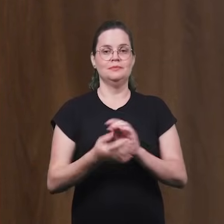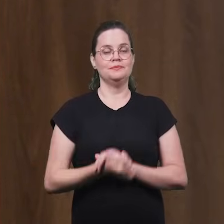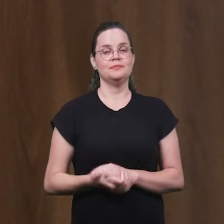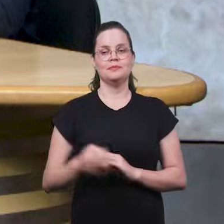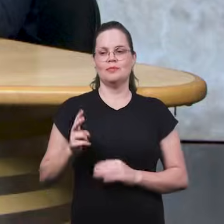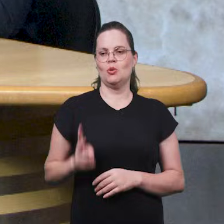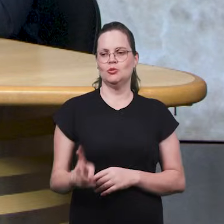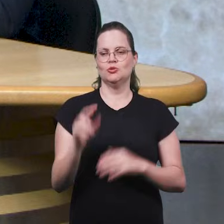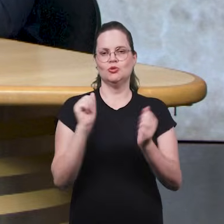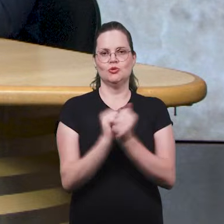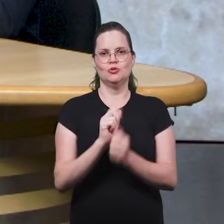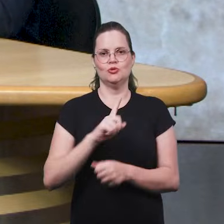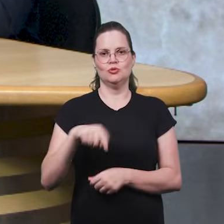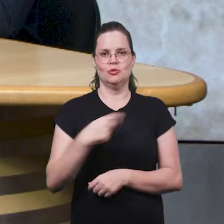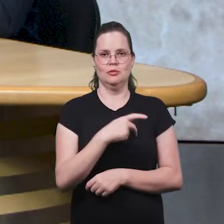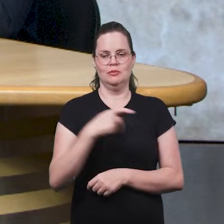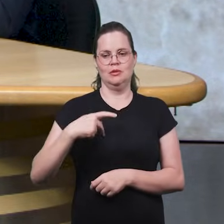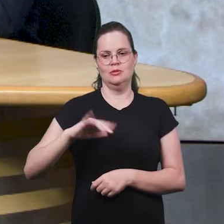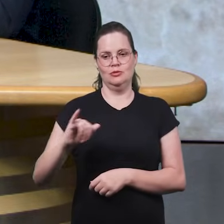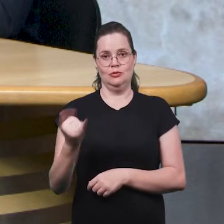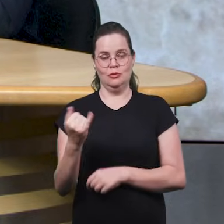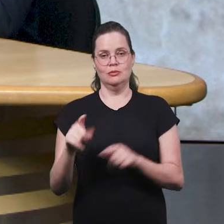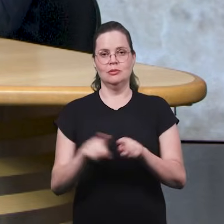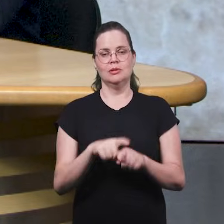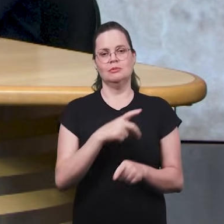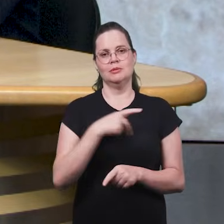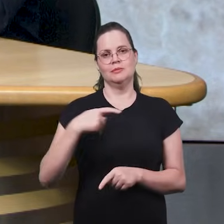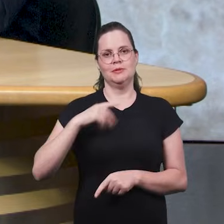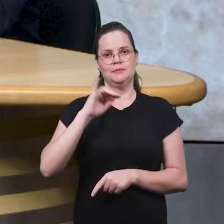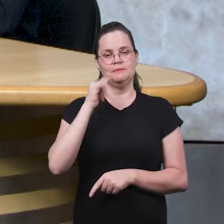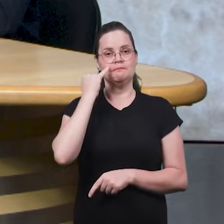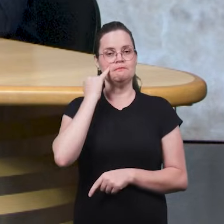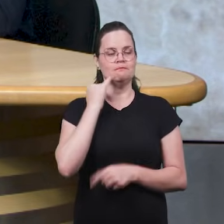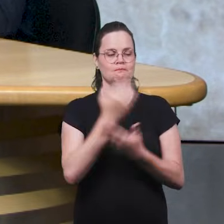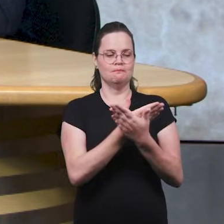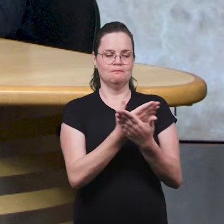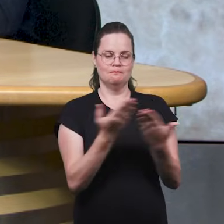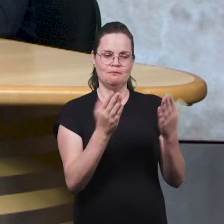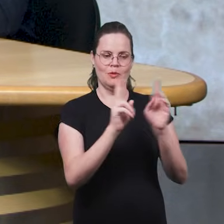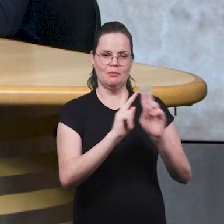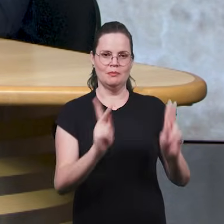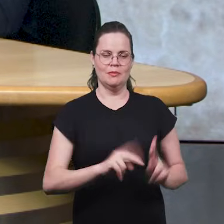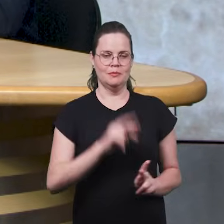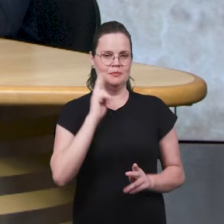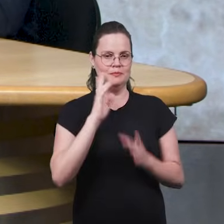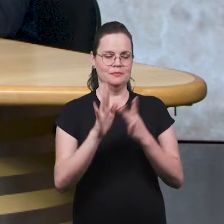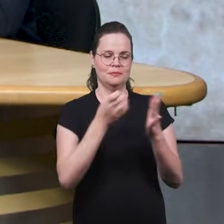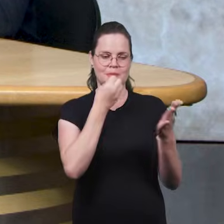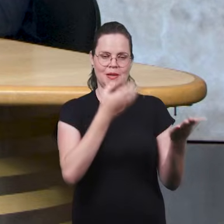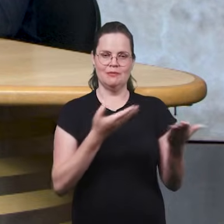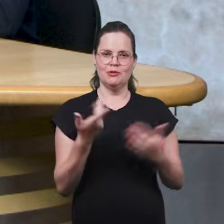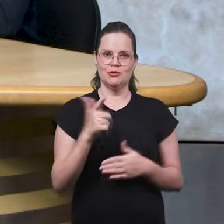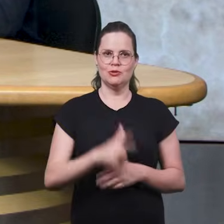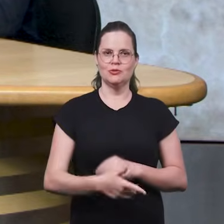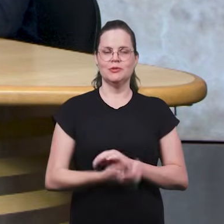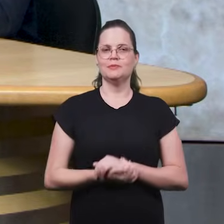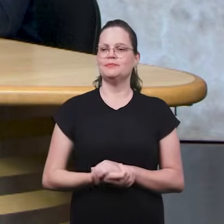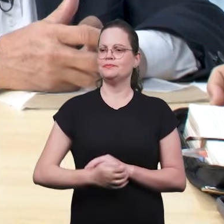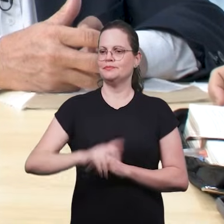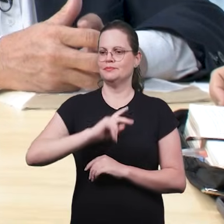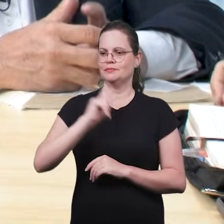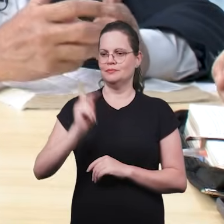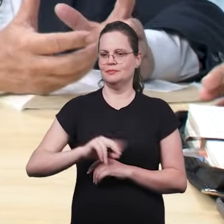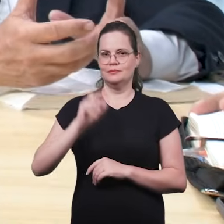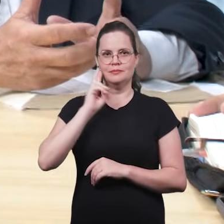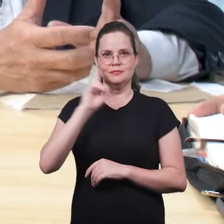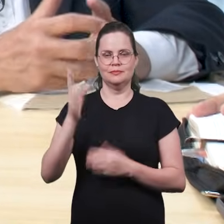aqui Pastor João e Pastor Josias. A todos a paz do Senhor e muito bem-vindos mais uma vez. Pai do